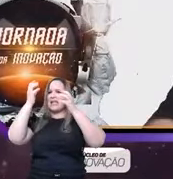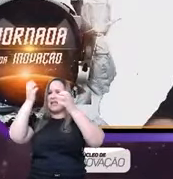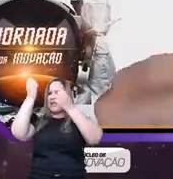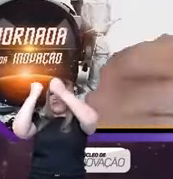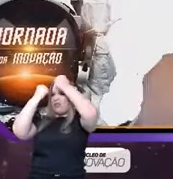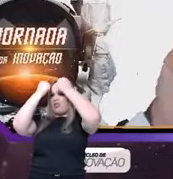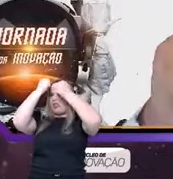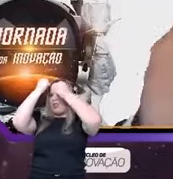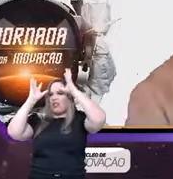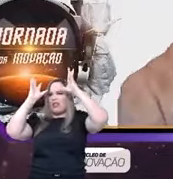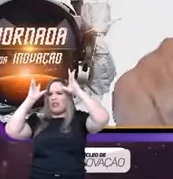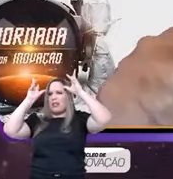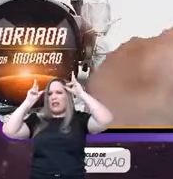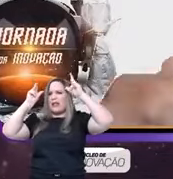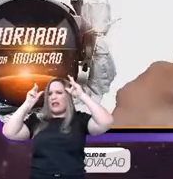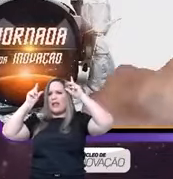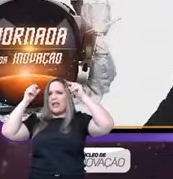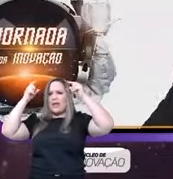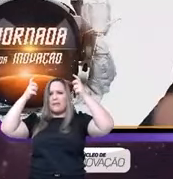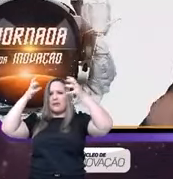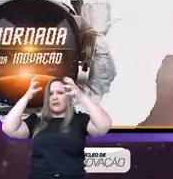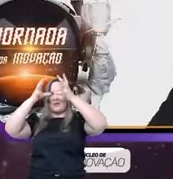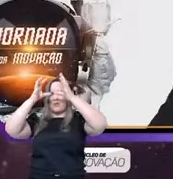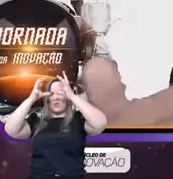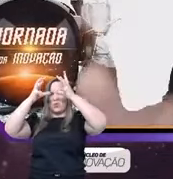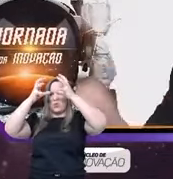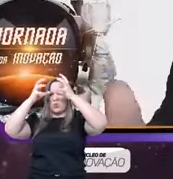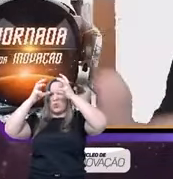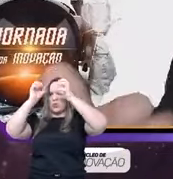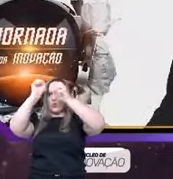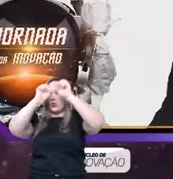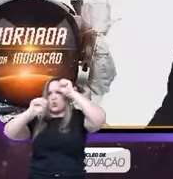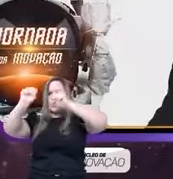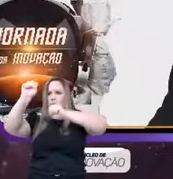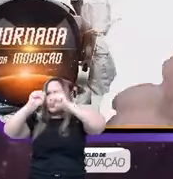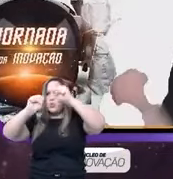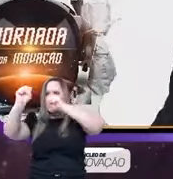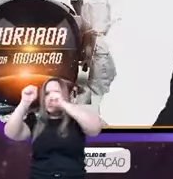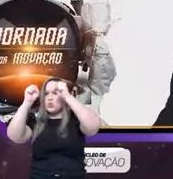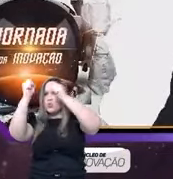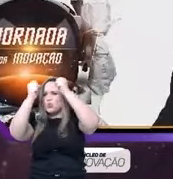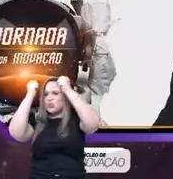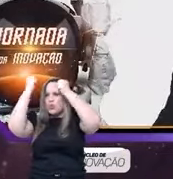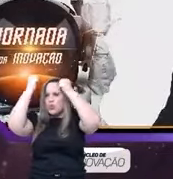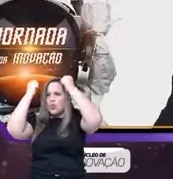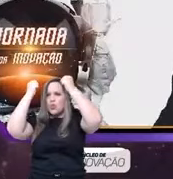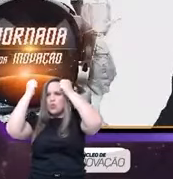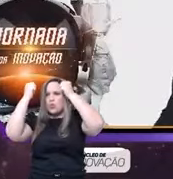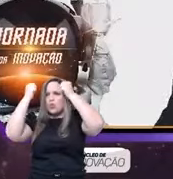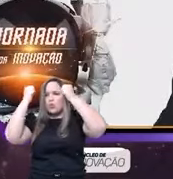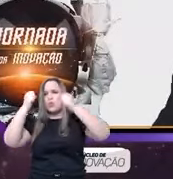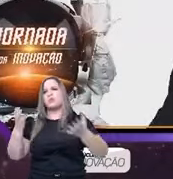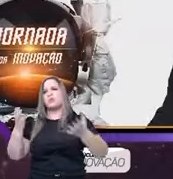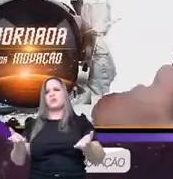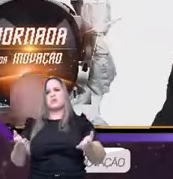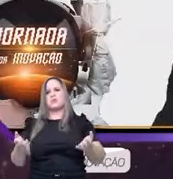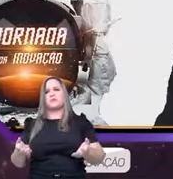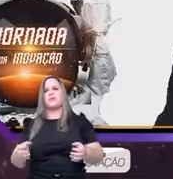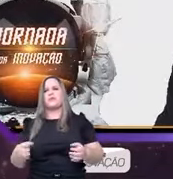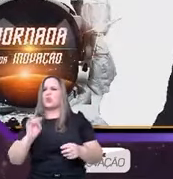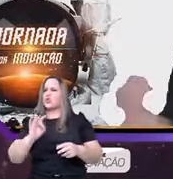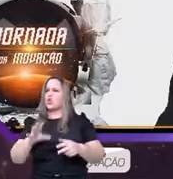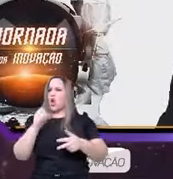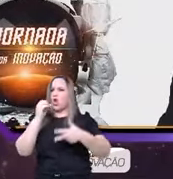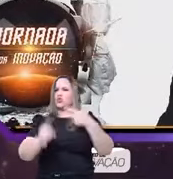cada movimento institucional eu preciso virar a chave, nós vamos fazendo uma lavagem cerebral não só nos integrantes do Poder Judiciário, como